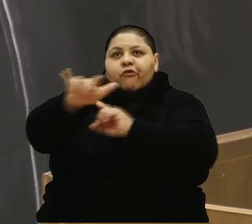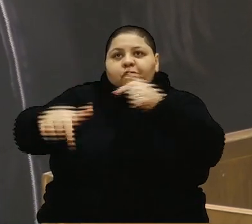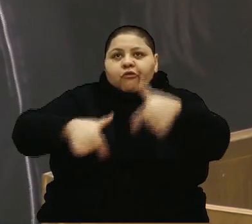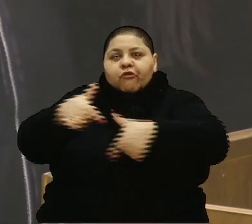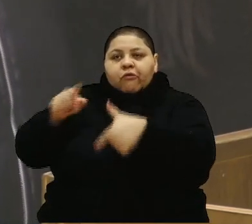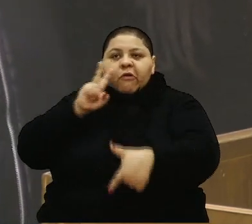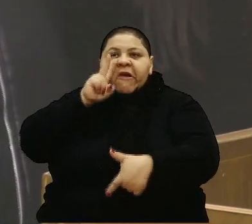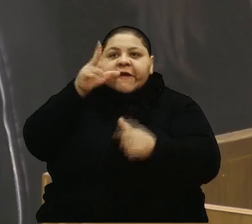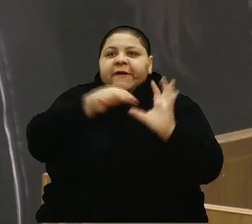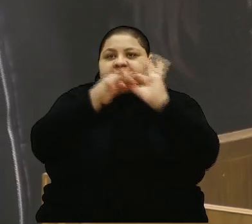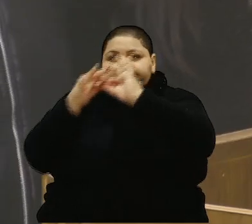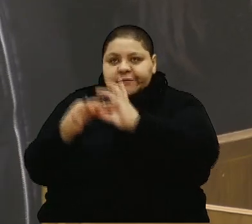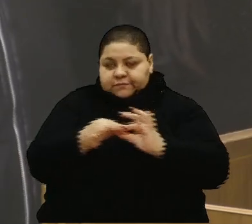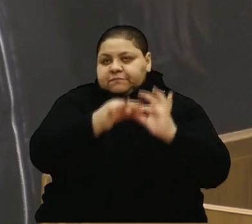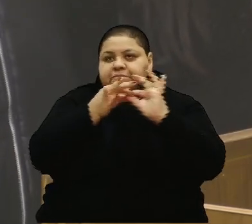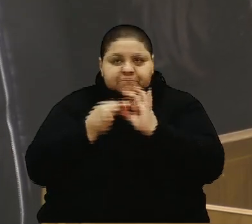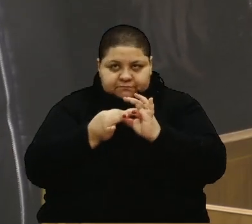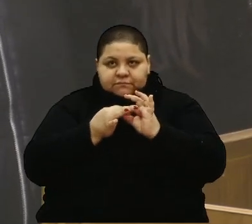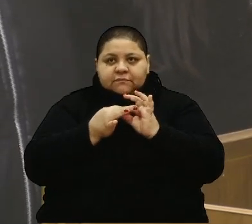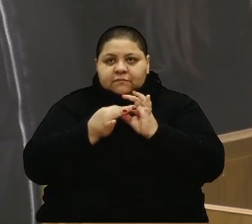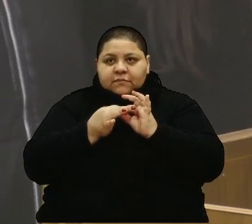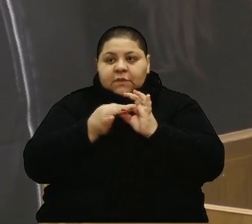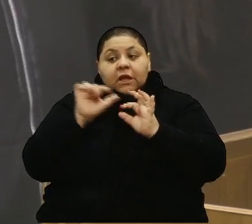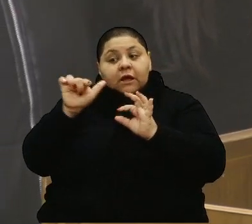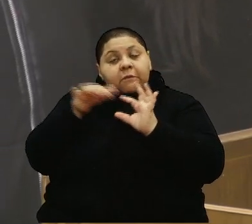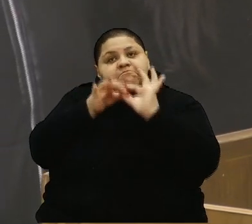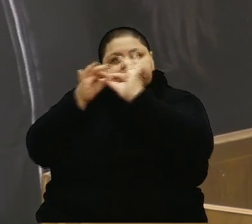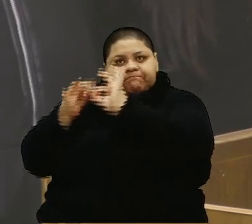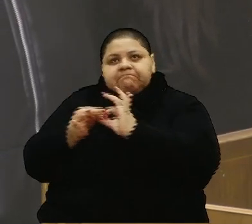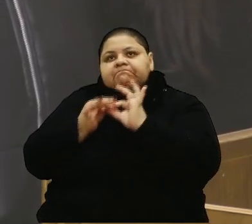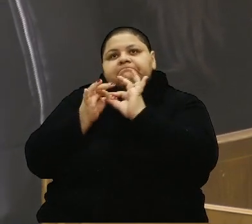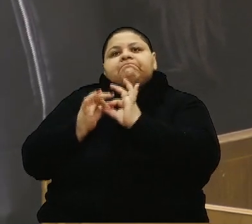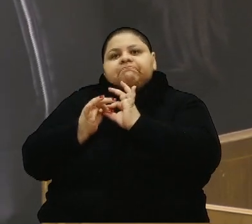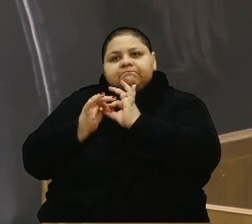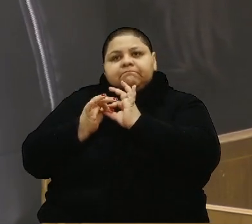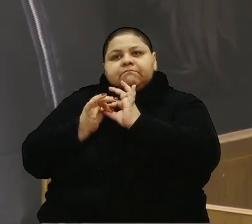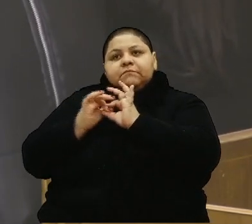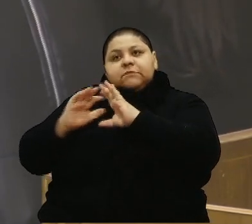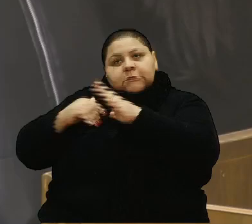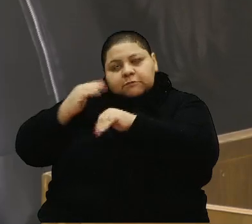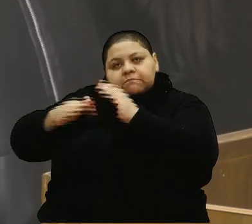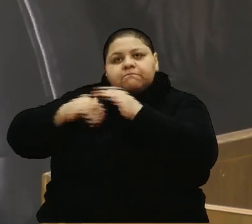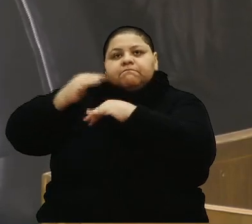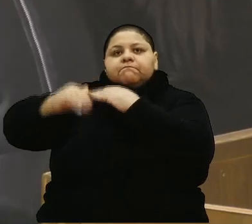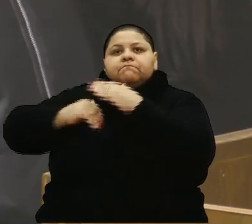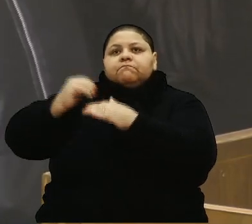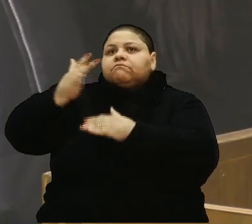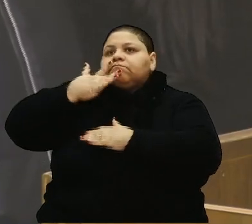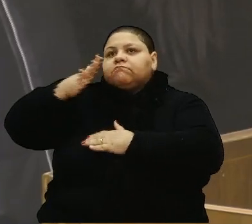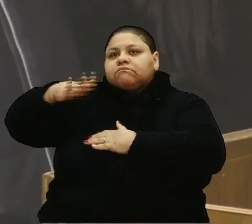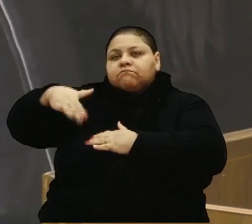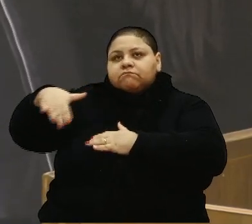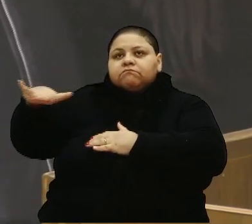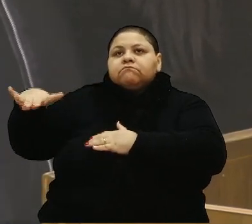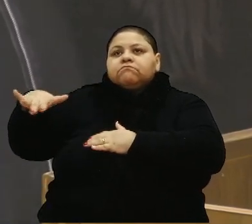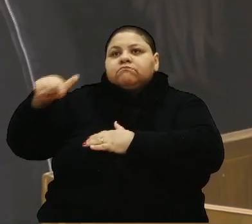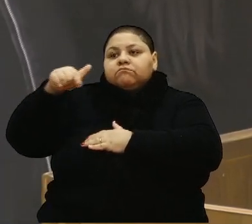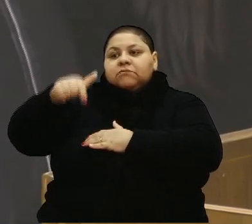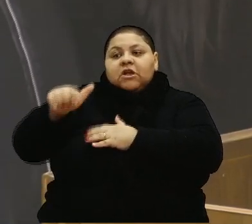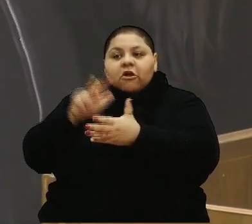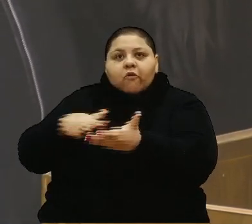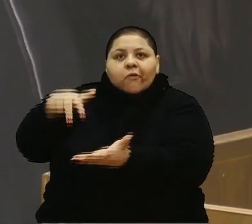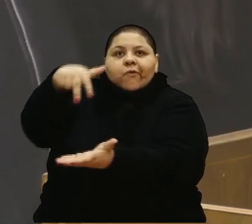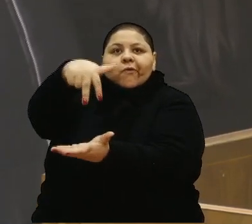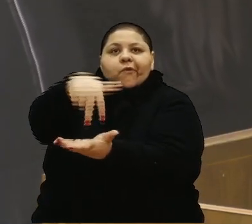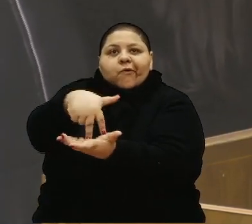Fortalecimento de Vínculos. E um vínculo que a gente tenta desenvolver também com as crianças é o protagonismo, é